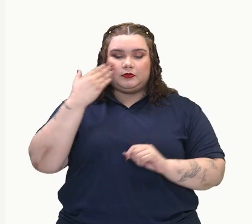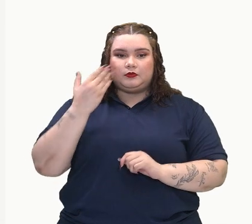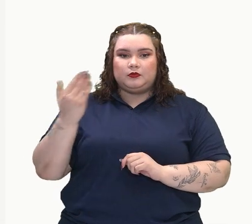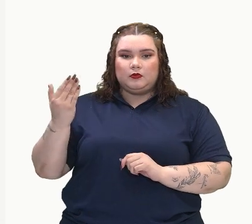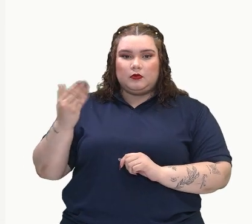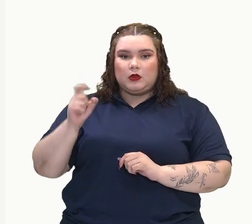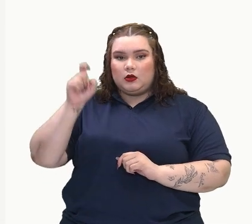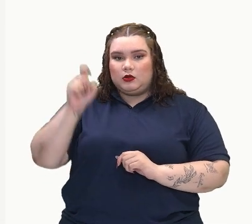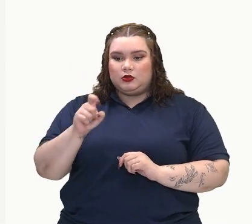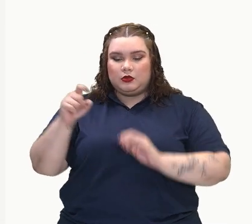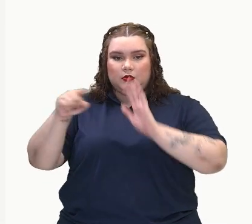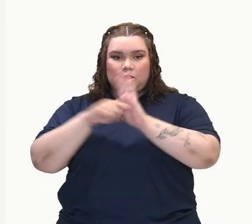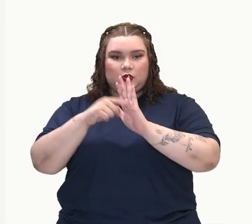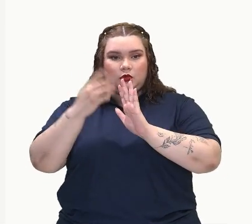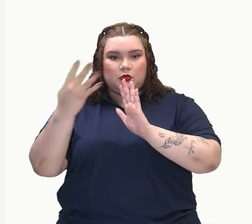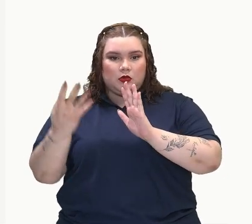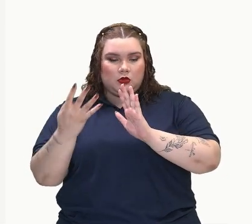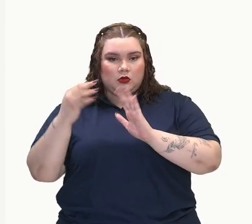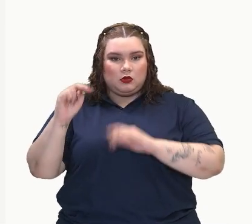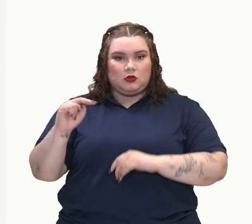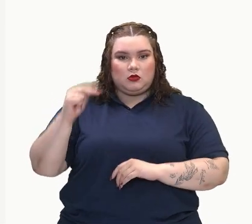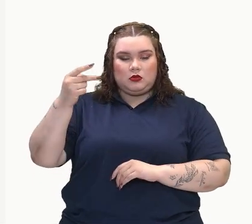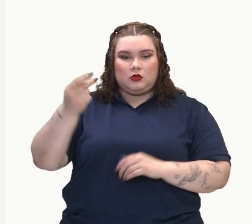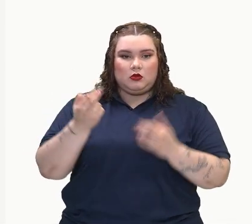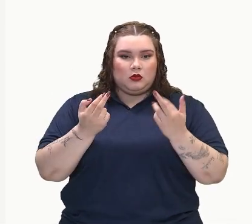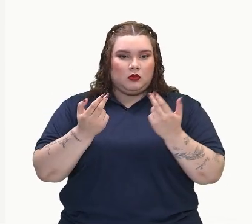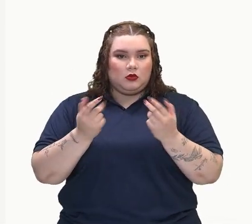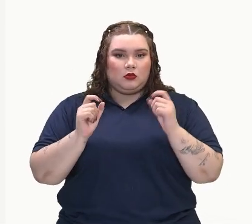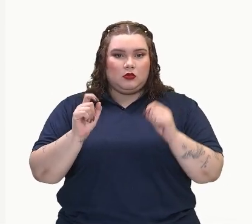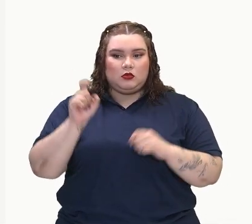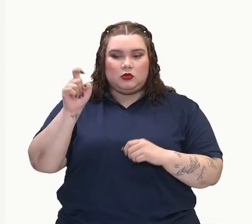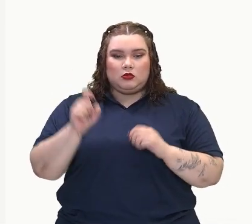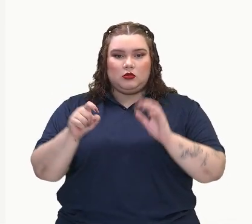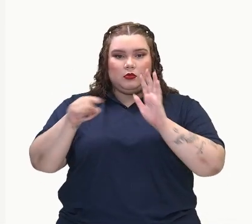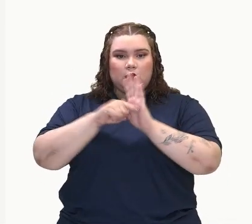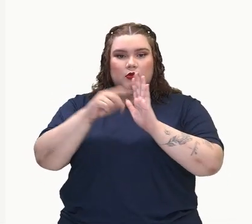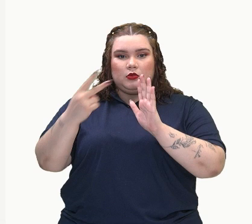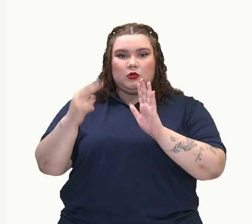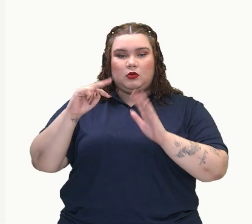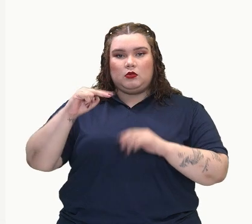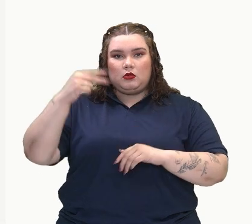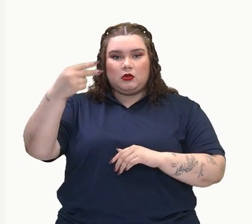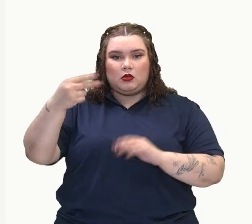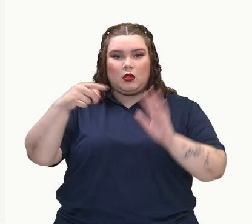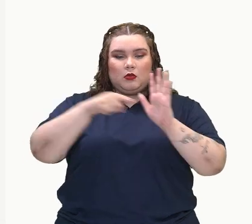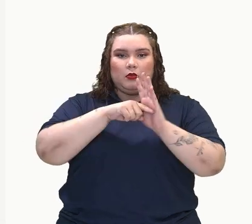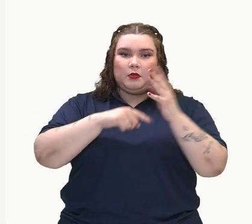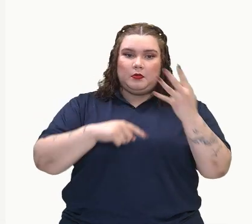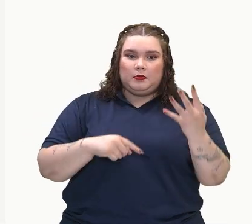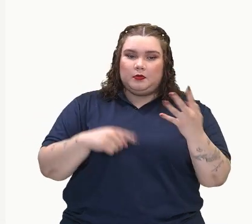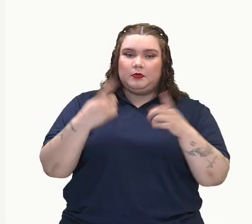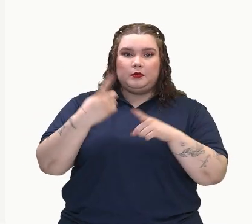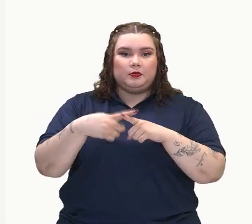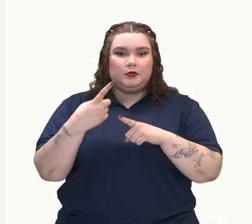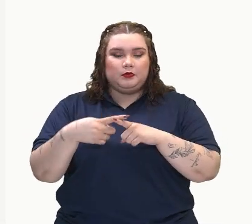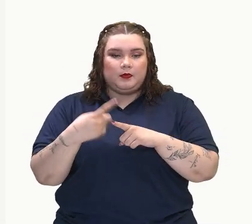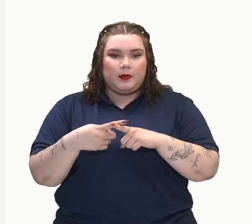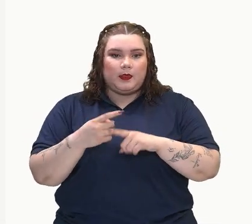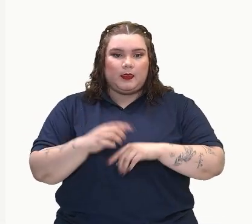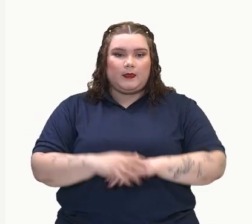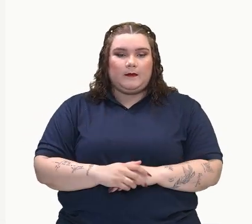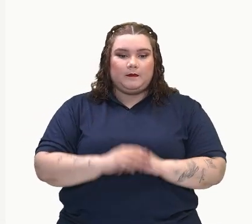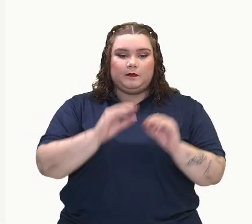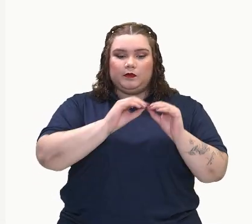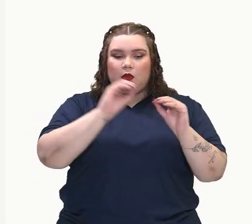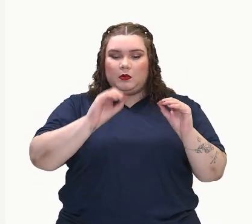Esse x menos 4 aqui ao quadrado é a mesma coisa que x menos 2 ao quadrado menos 4. Por quê? Se a gente desenvolver isso